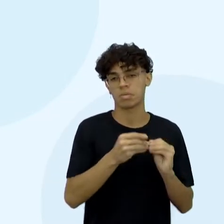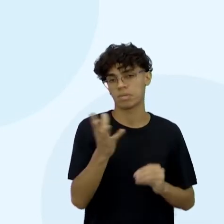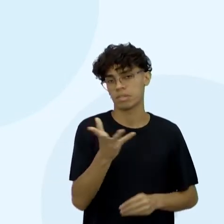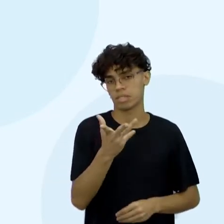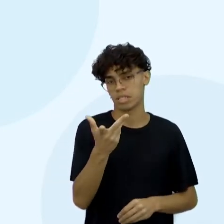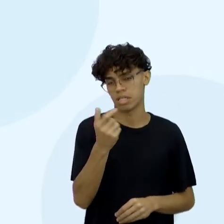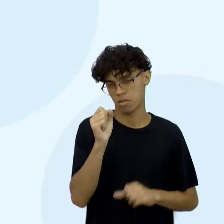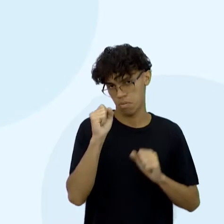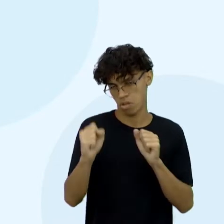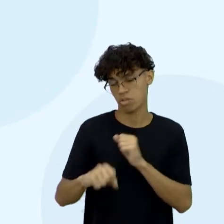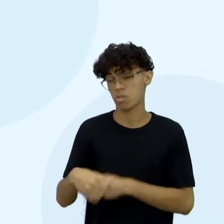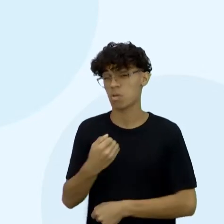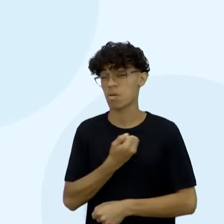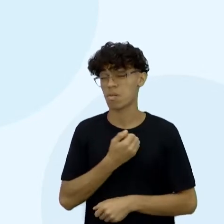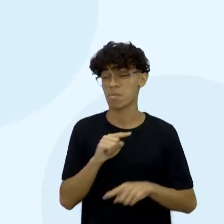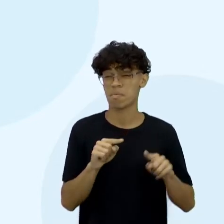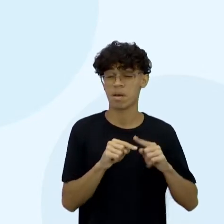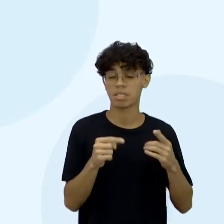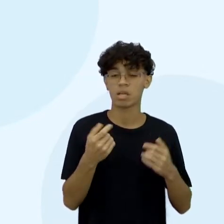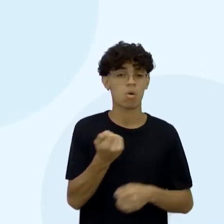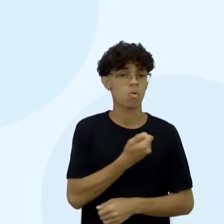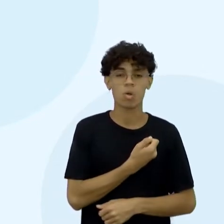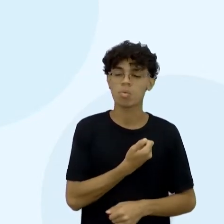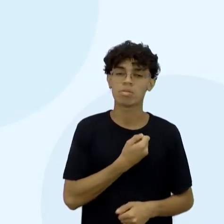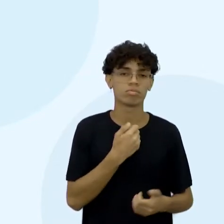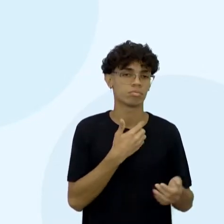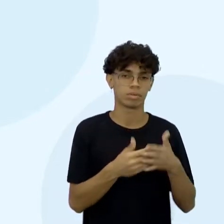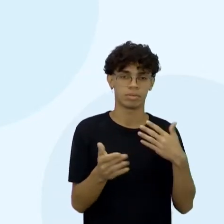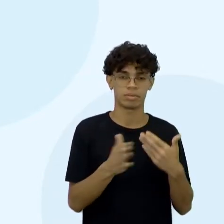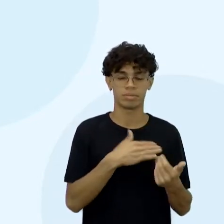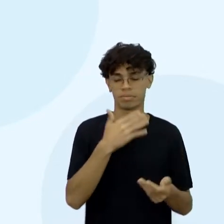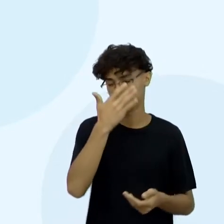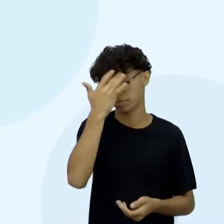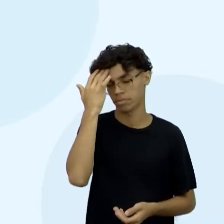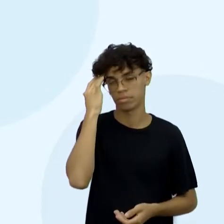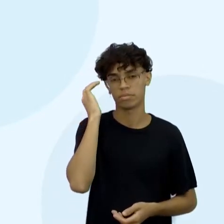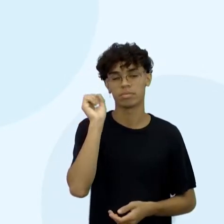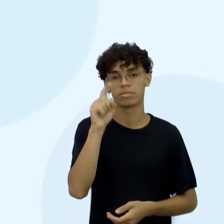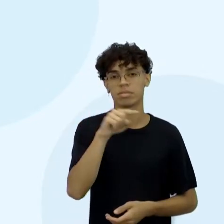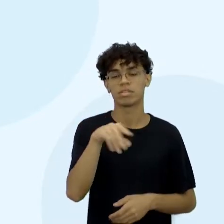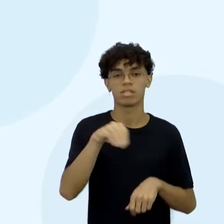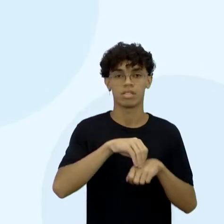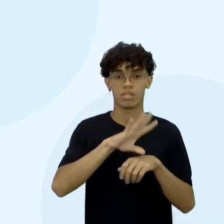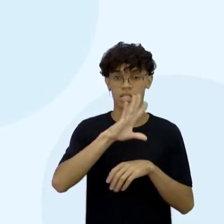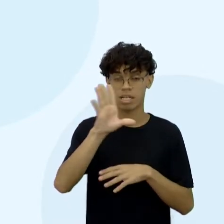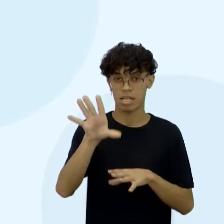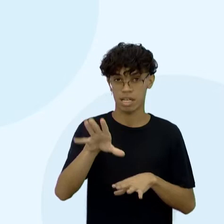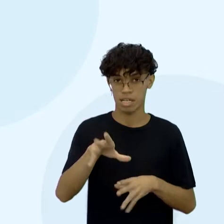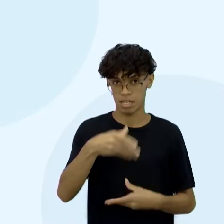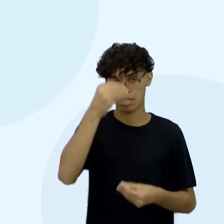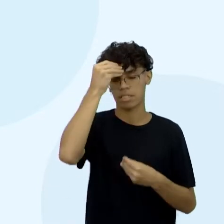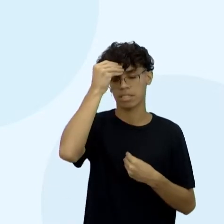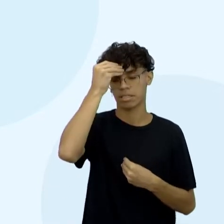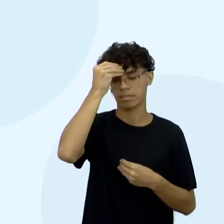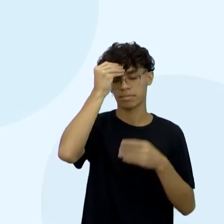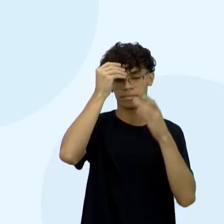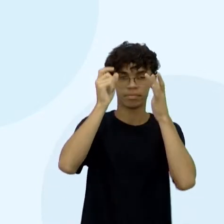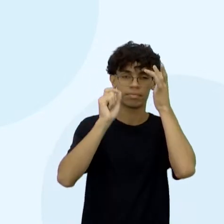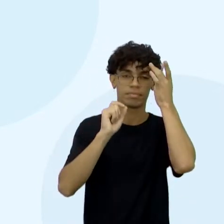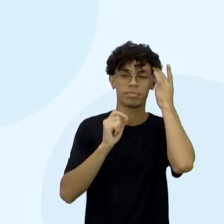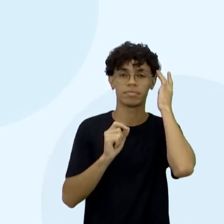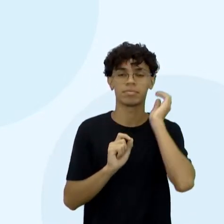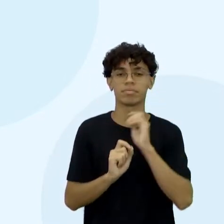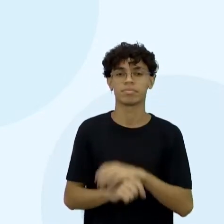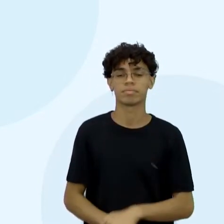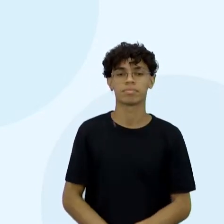tratando algebricamente porque pode ser um número qualquer, tá? Então, pega essa visão aí, medita nessa palavra que eu estou dando aqui para vocês, ó.